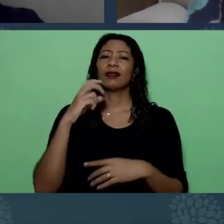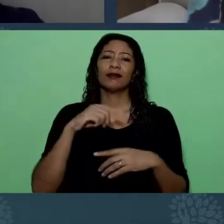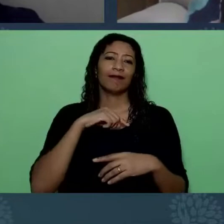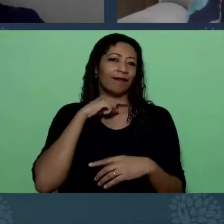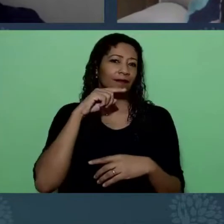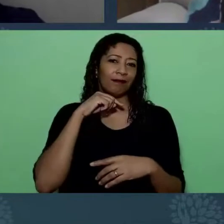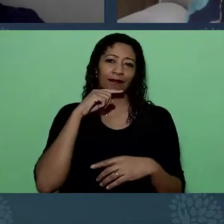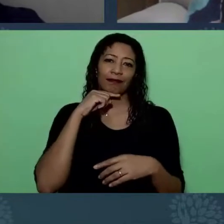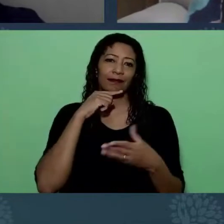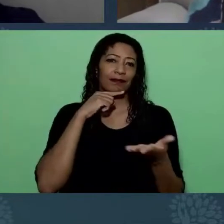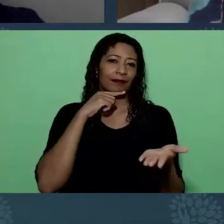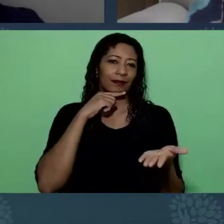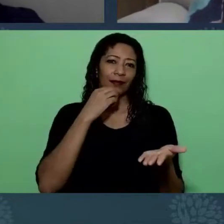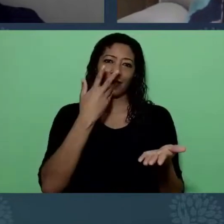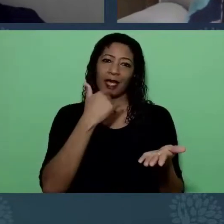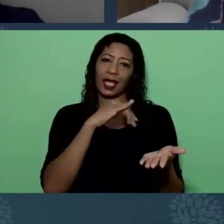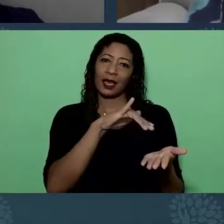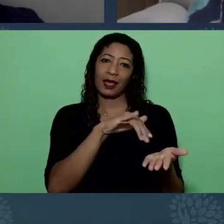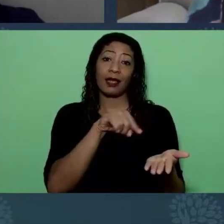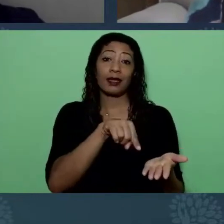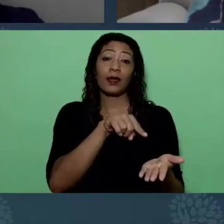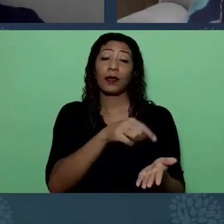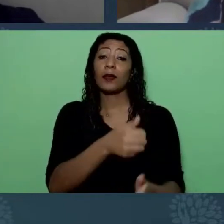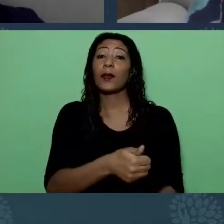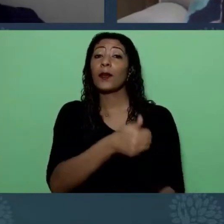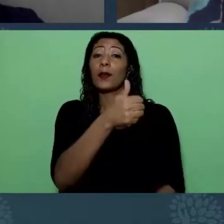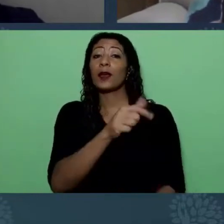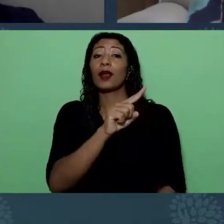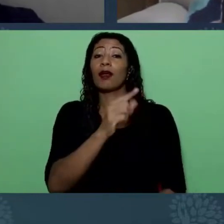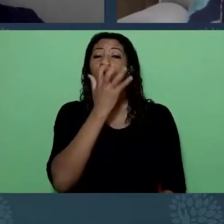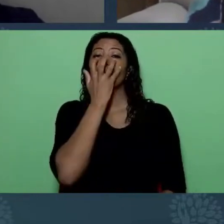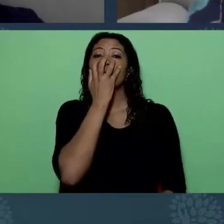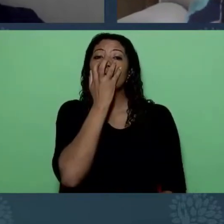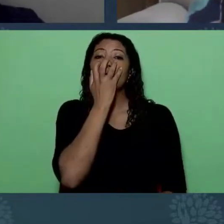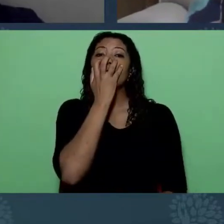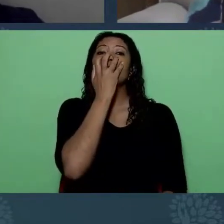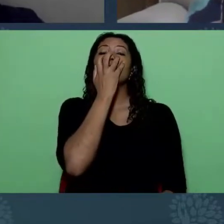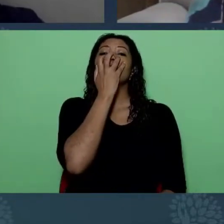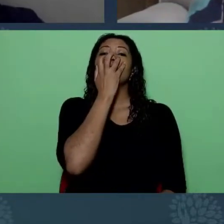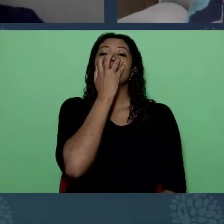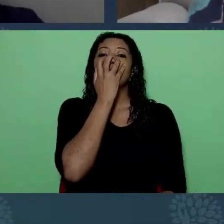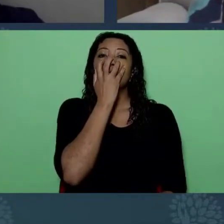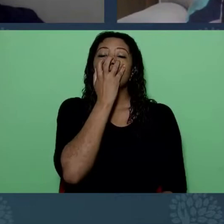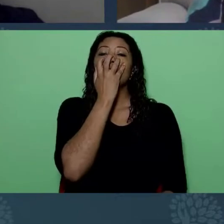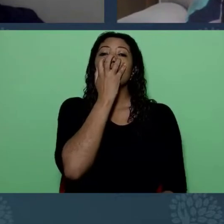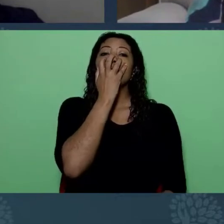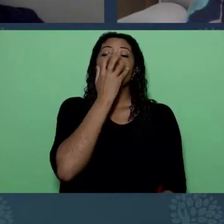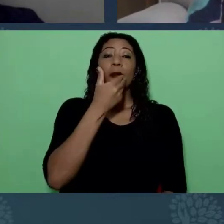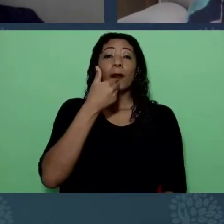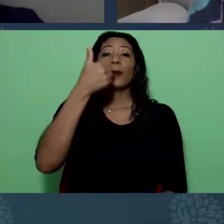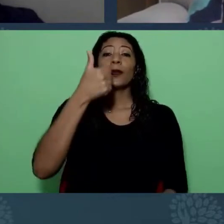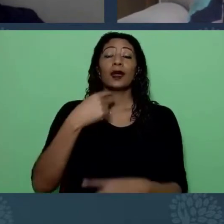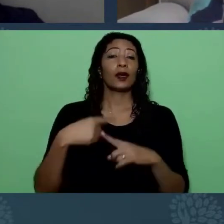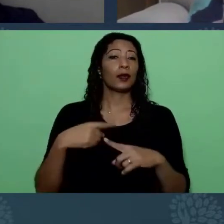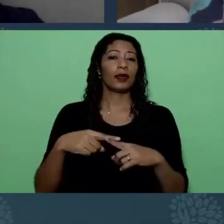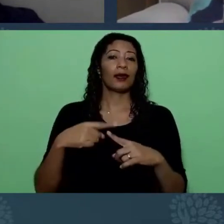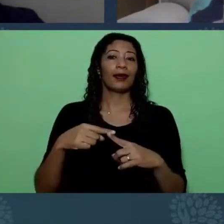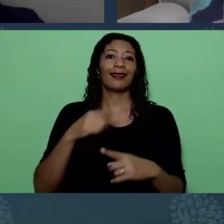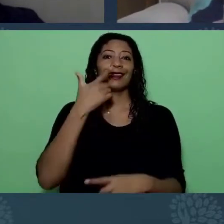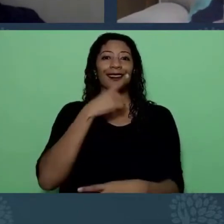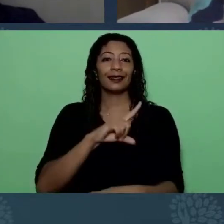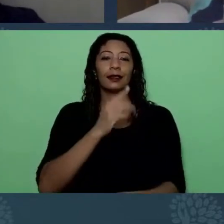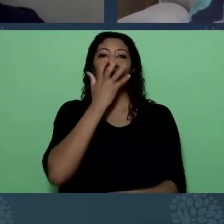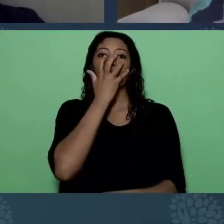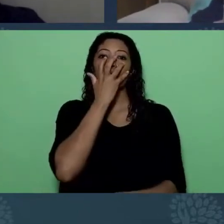uma criança, a nebulização é mais eficaz porque ela consegue fazer aquela terapia de maneira